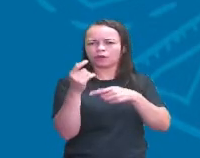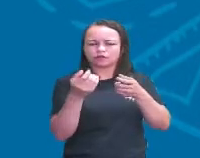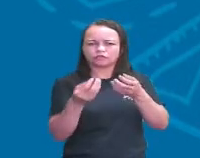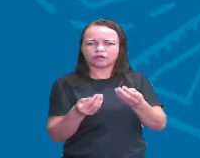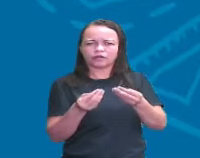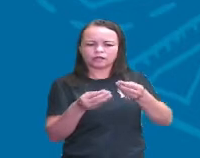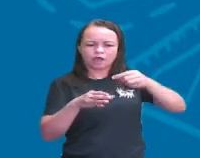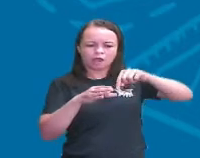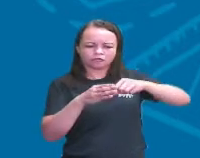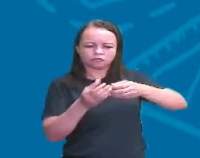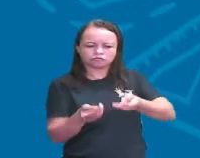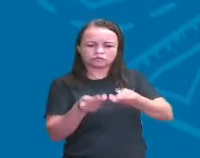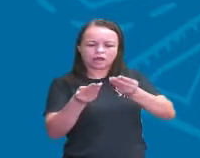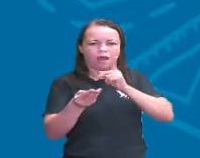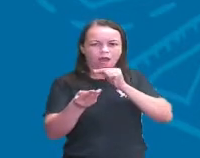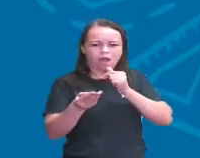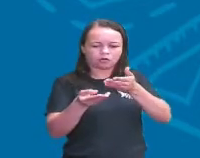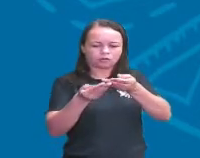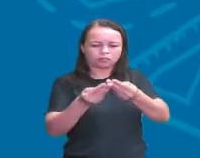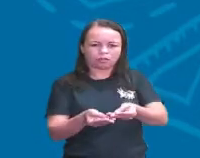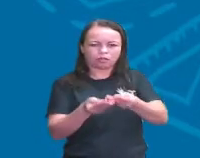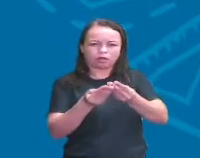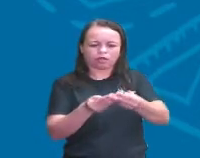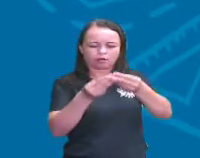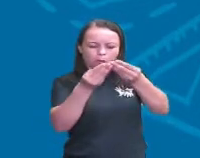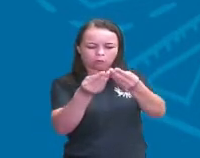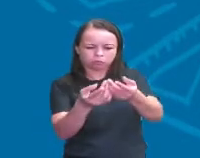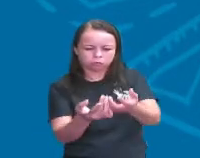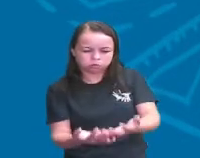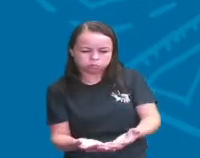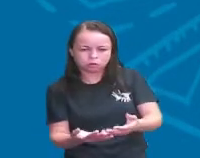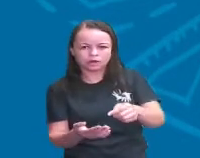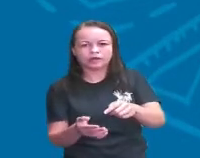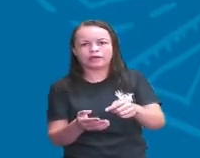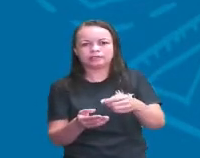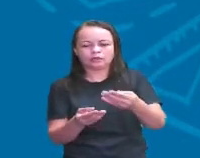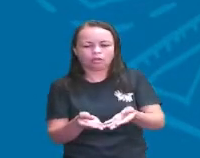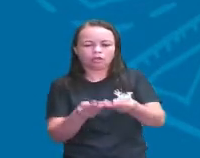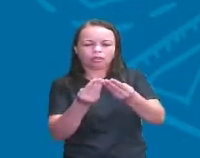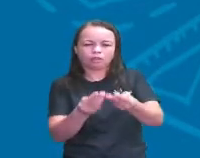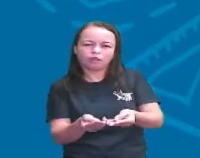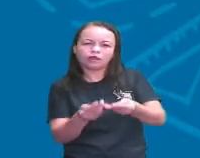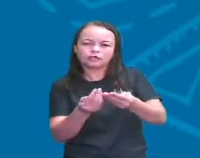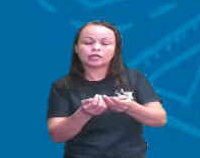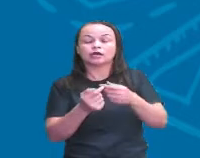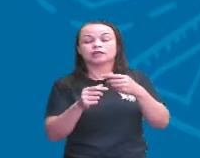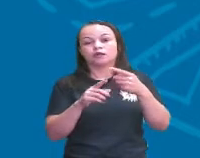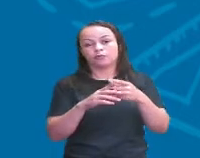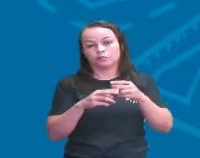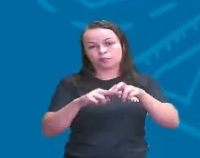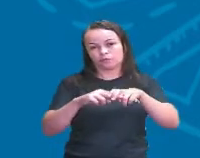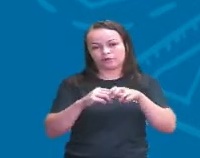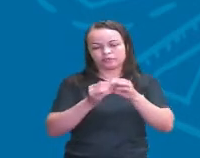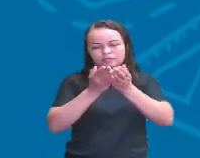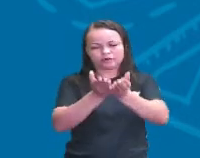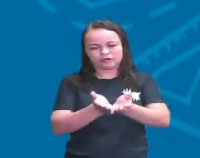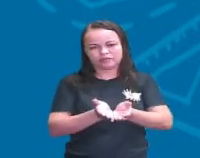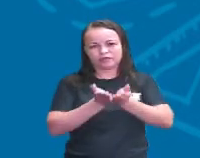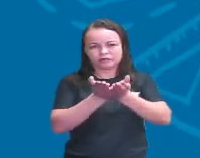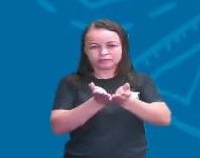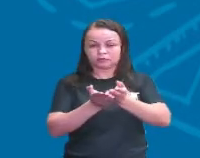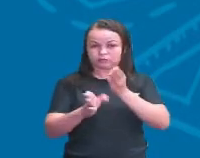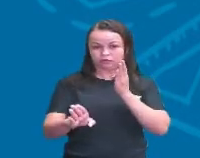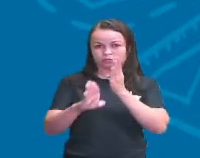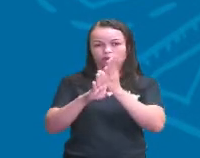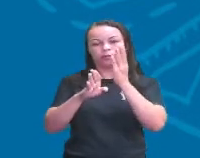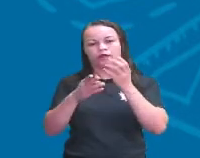água. Então, aquela madeira vai servir para a construção de barco e para navegar. A partir da navegação, houve-se a